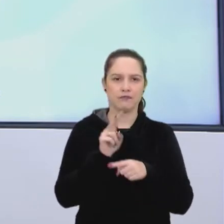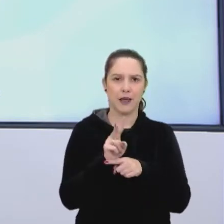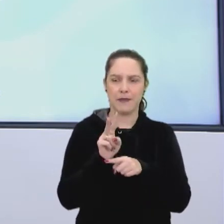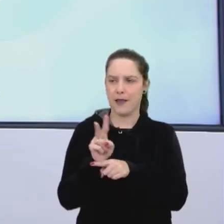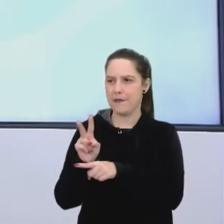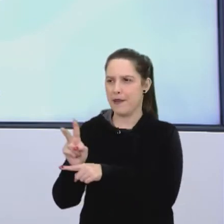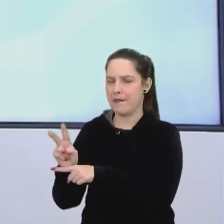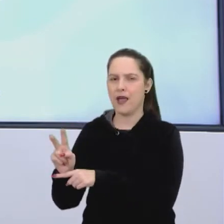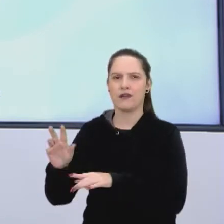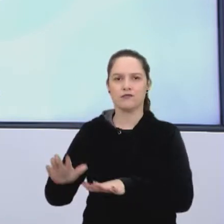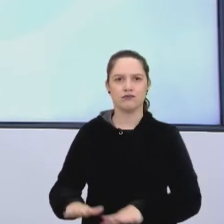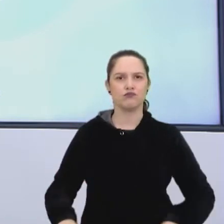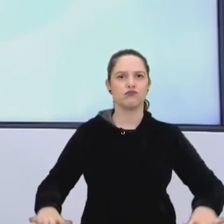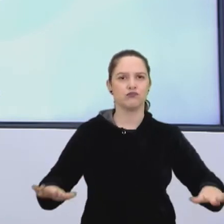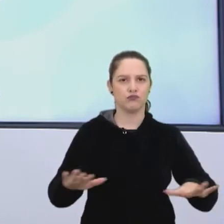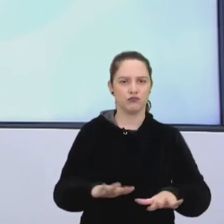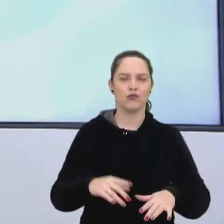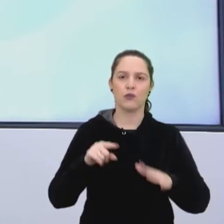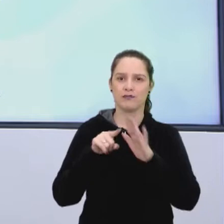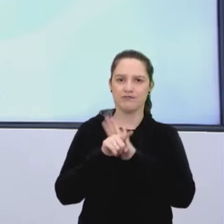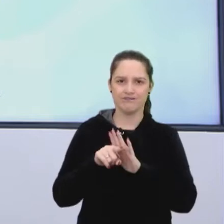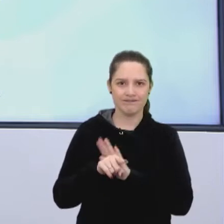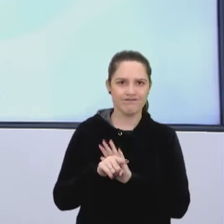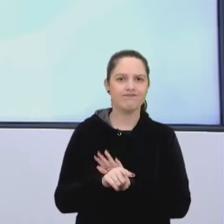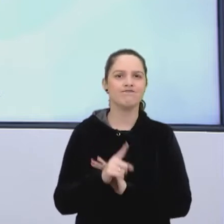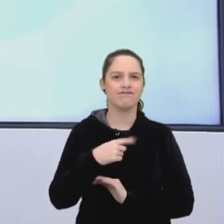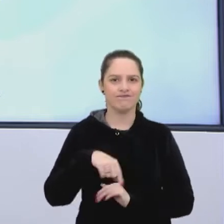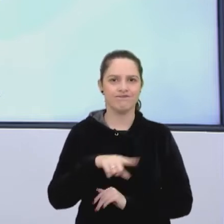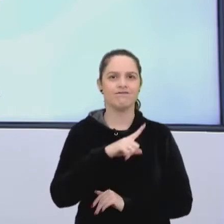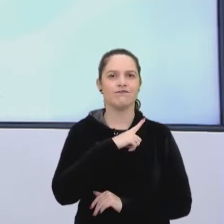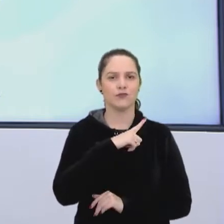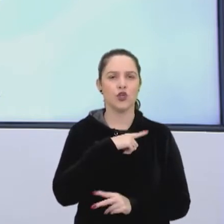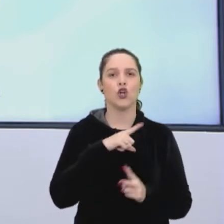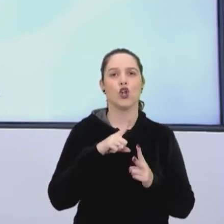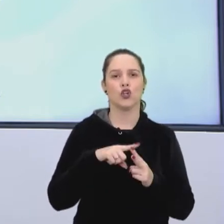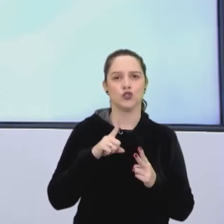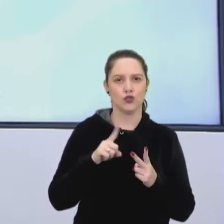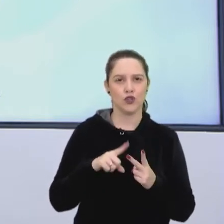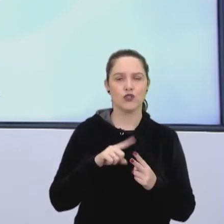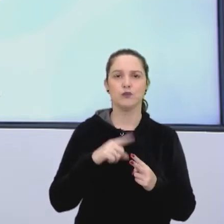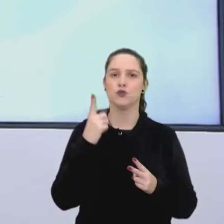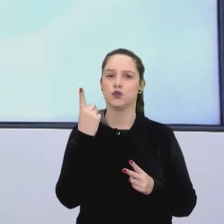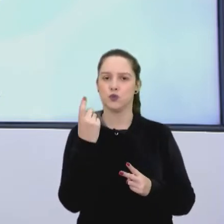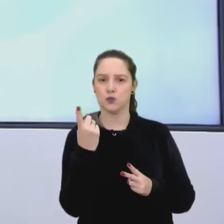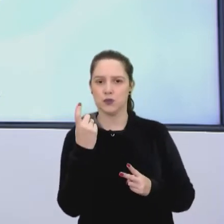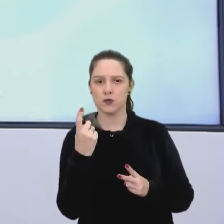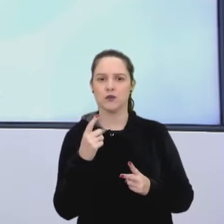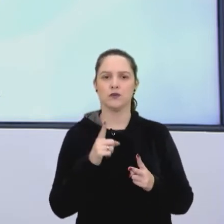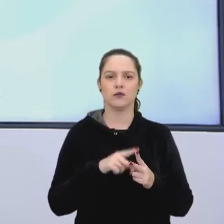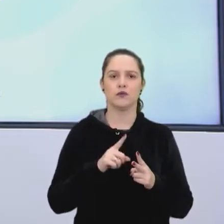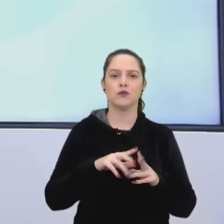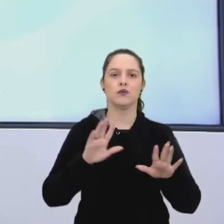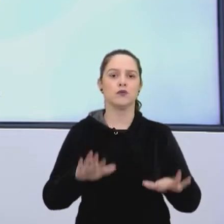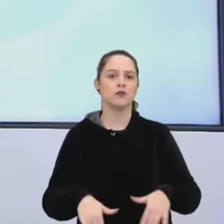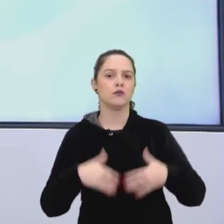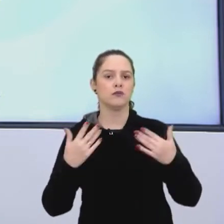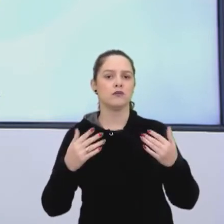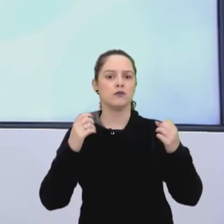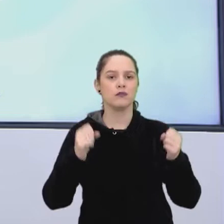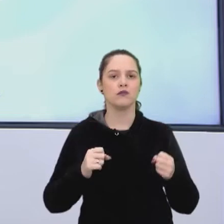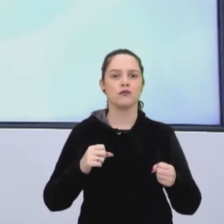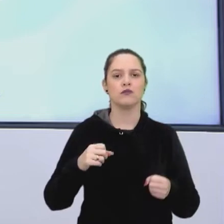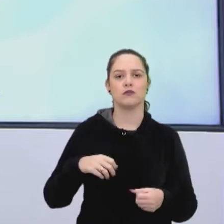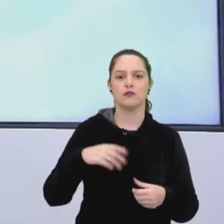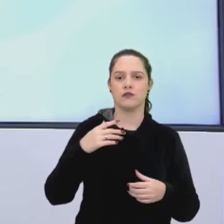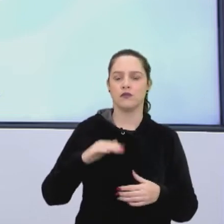também, né, por pesquisas, né? Então nós temos 2 tipos de unidades aí, né, na qual uma pode ter uma